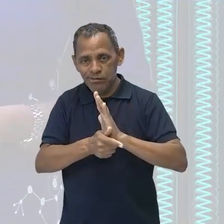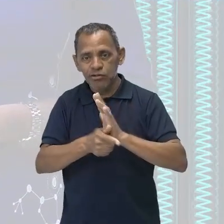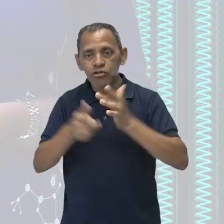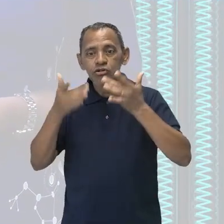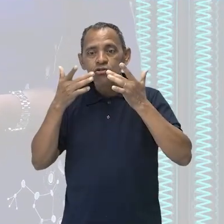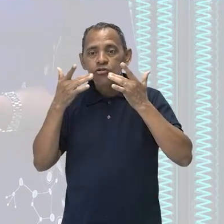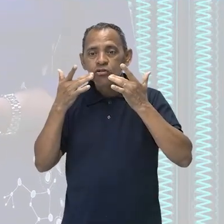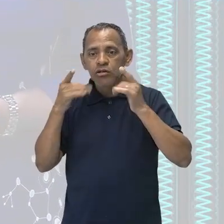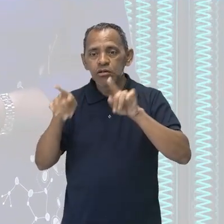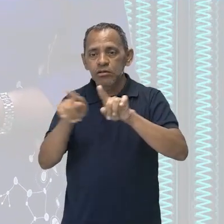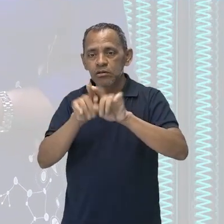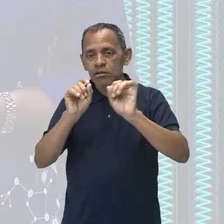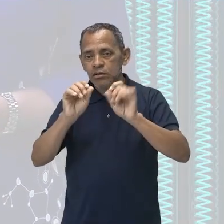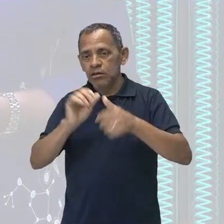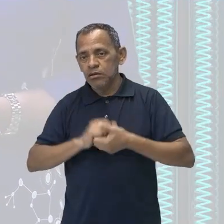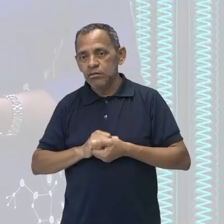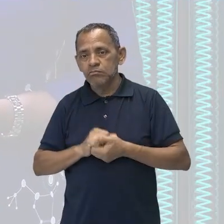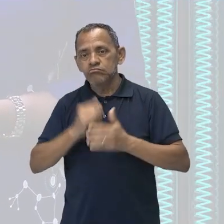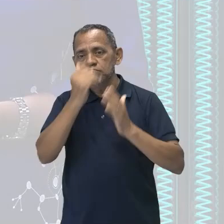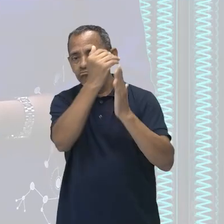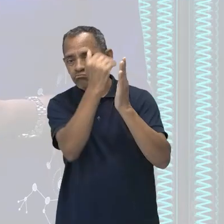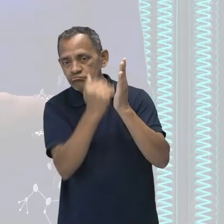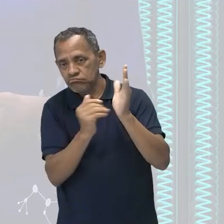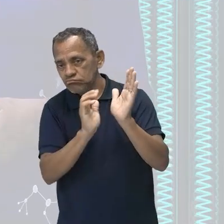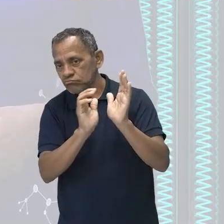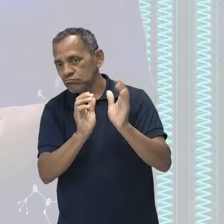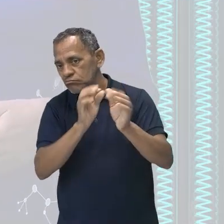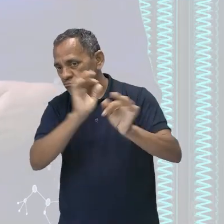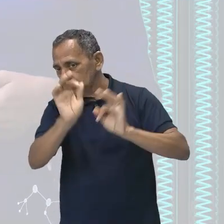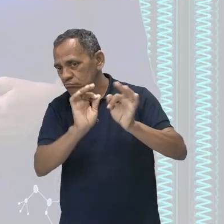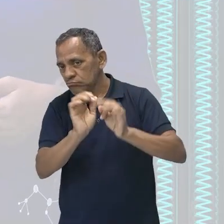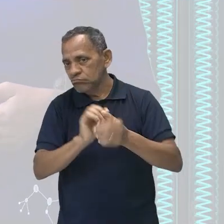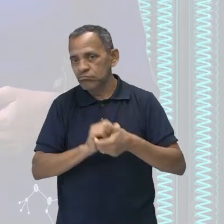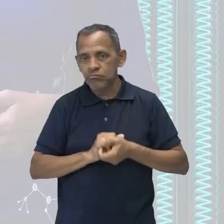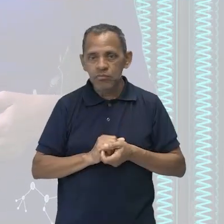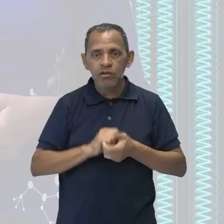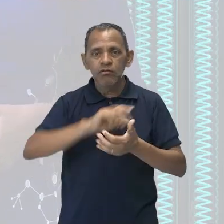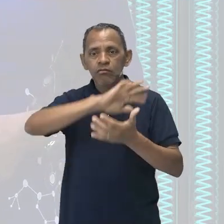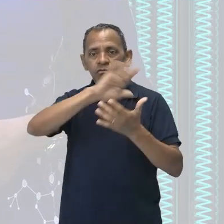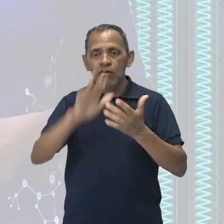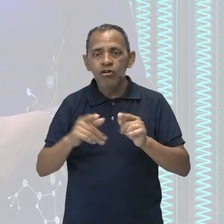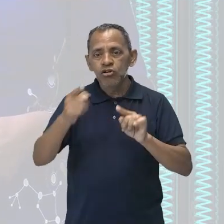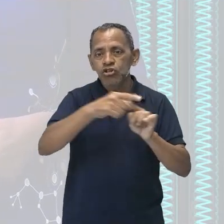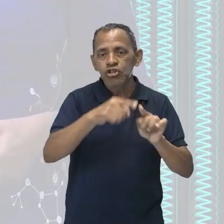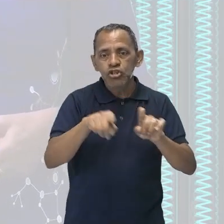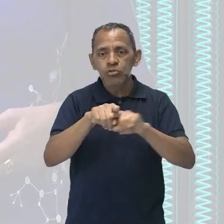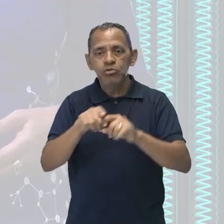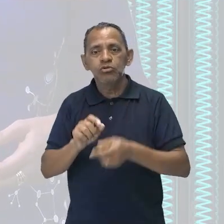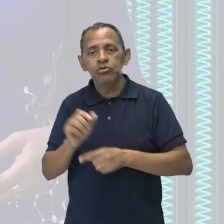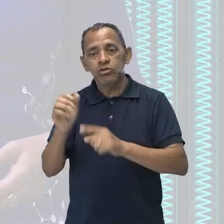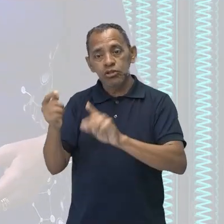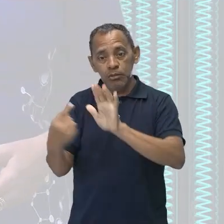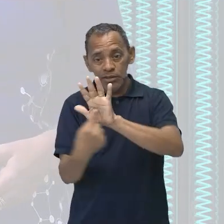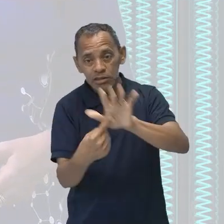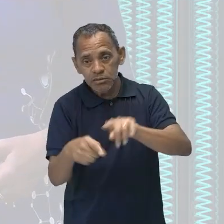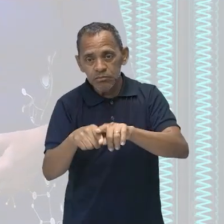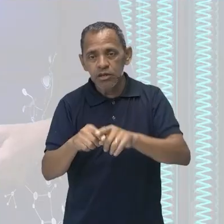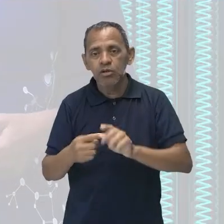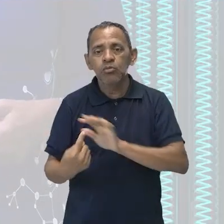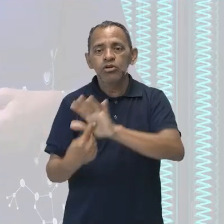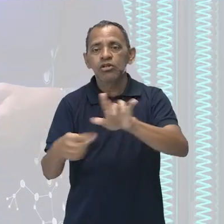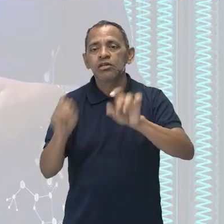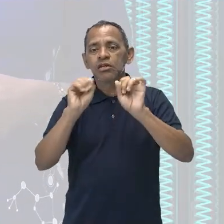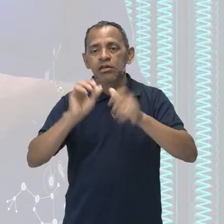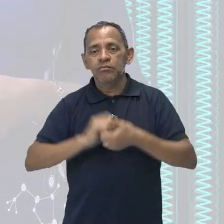teatrais. Os gêneros teatrais são categorias que organizam as diversas formas de expressão cênica, refletindo a